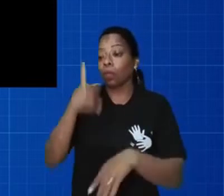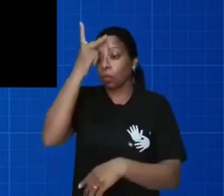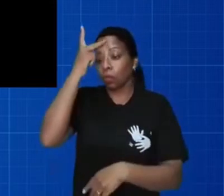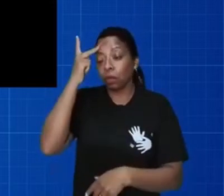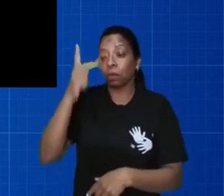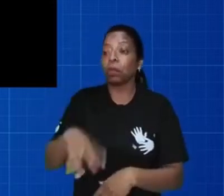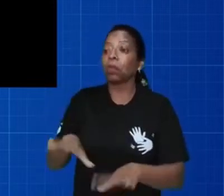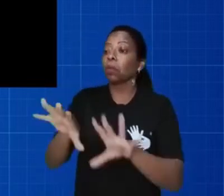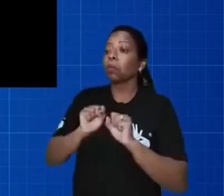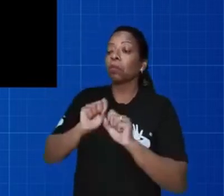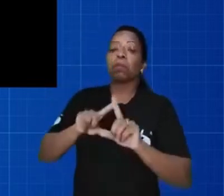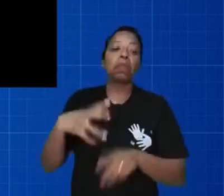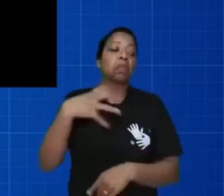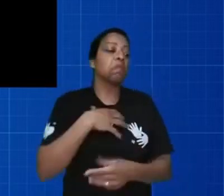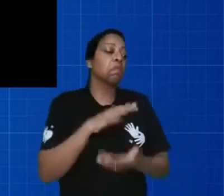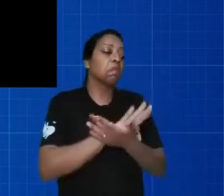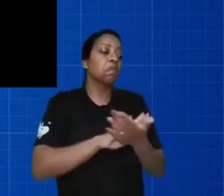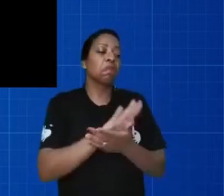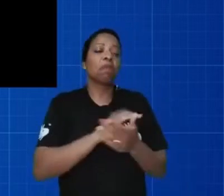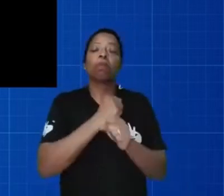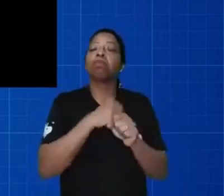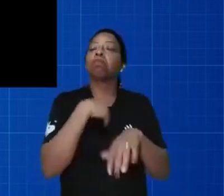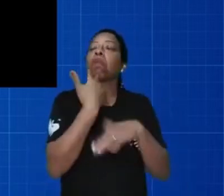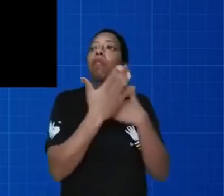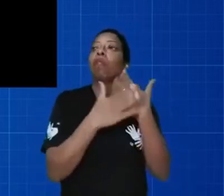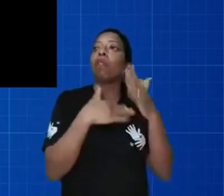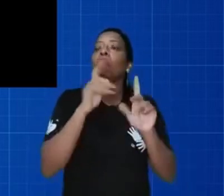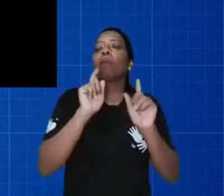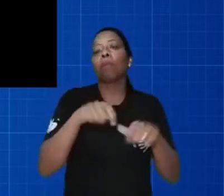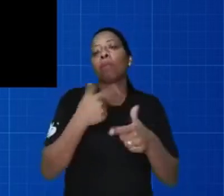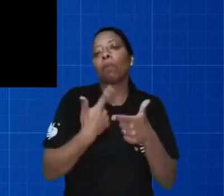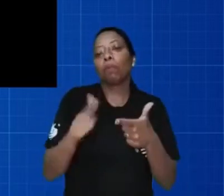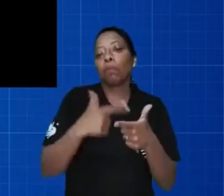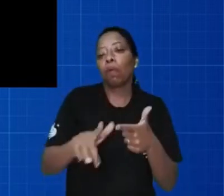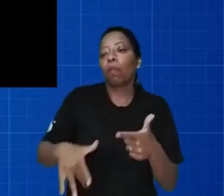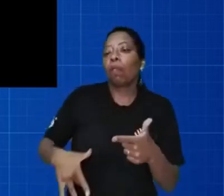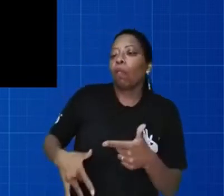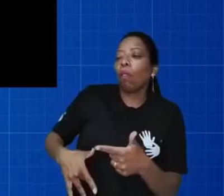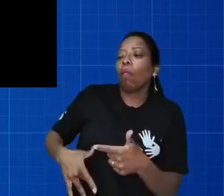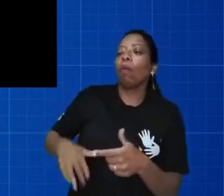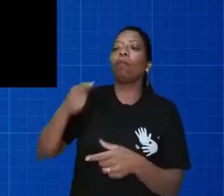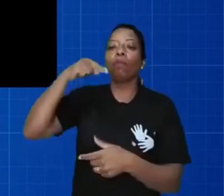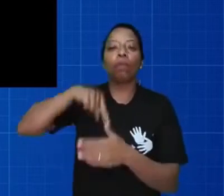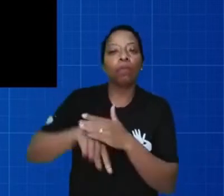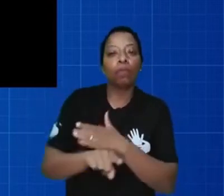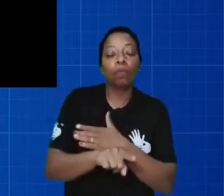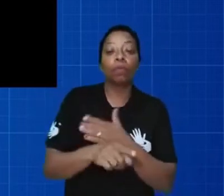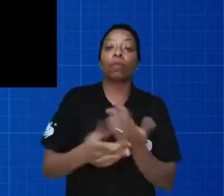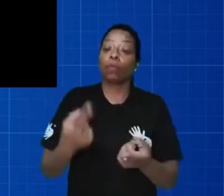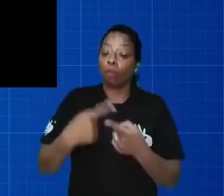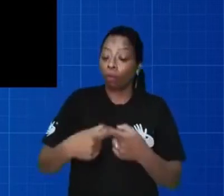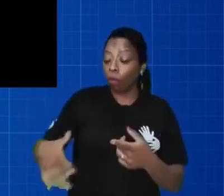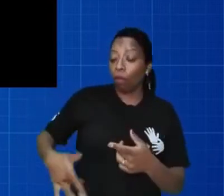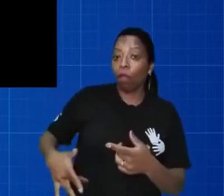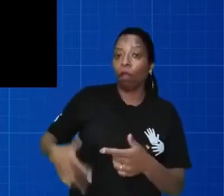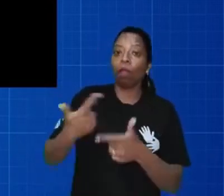um câncer ou até mesmo a morte. Então, essa é uma doença que prejudica o fígado. A imunização. Os bebês tomam, mas